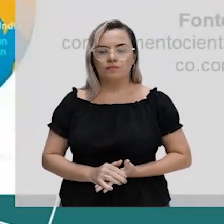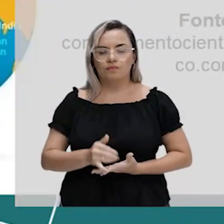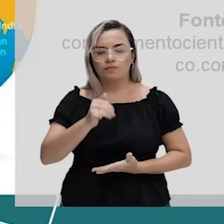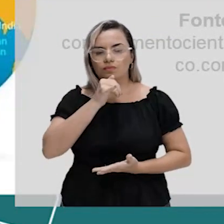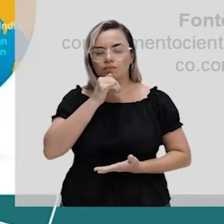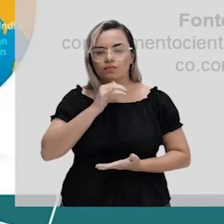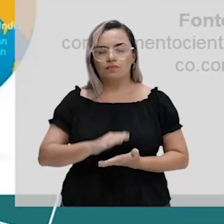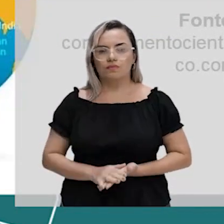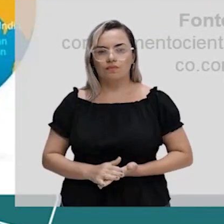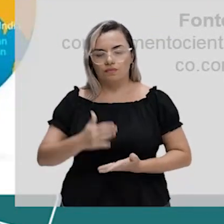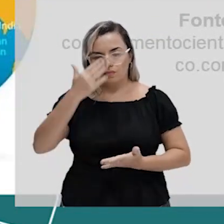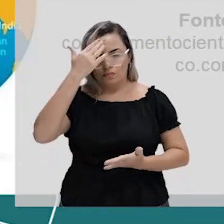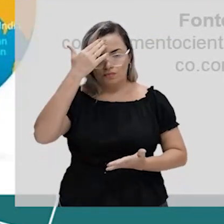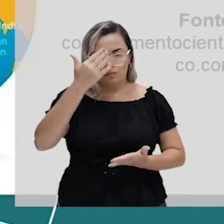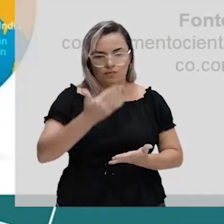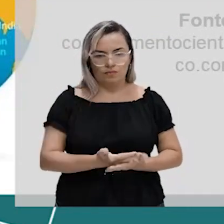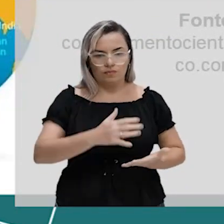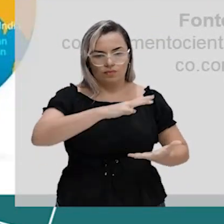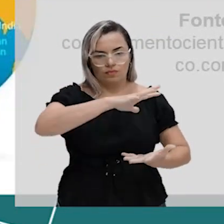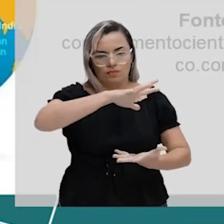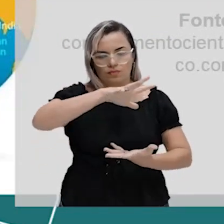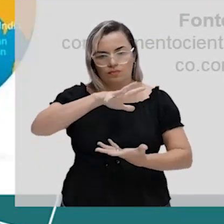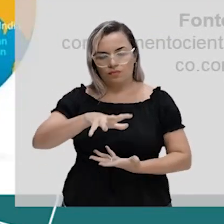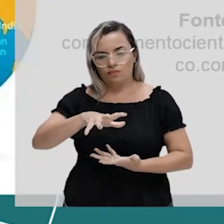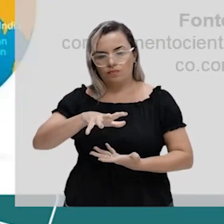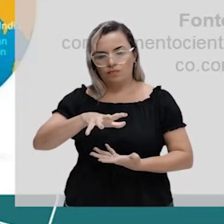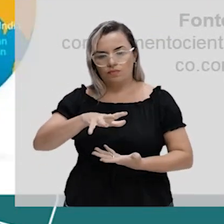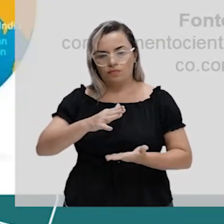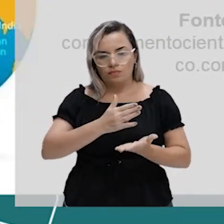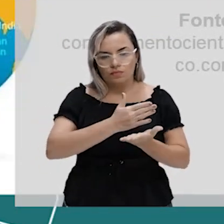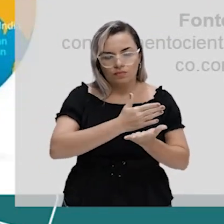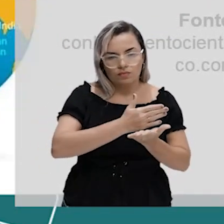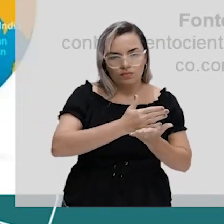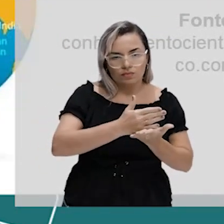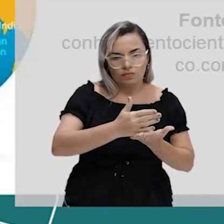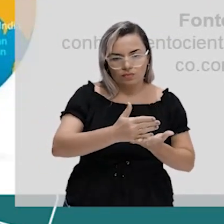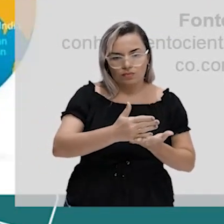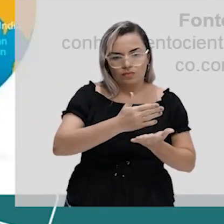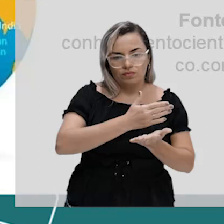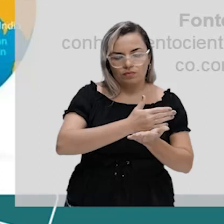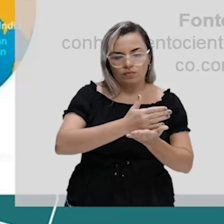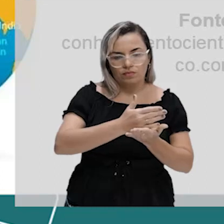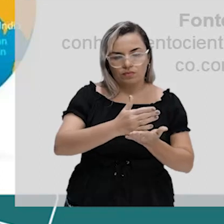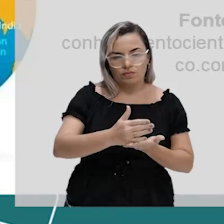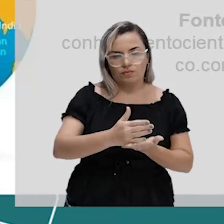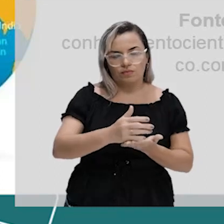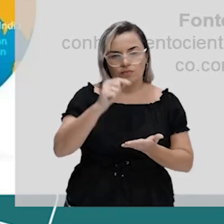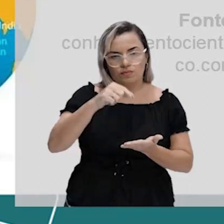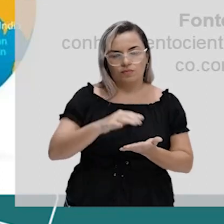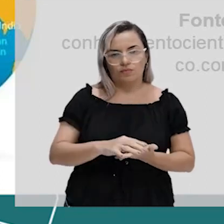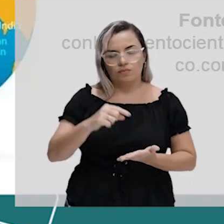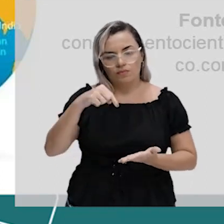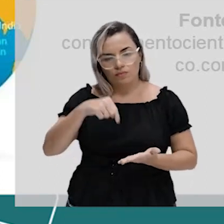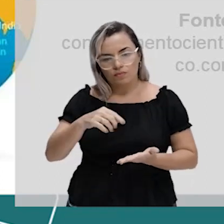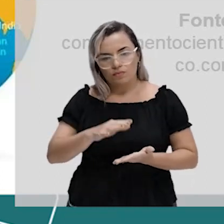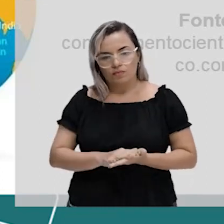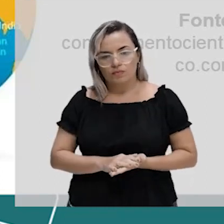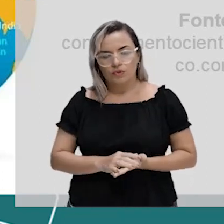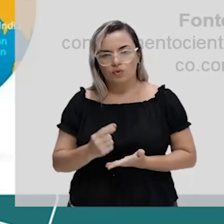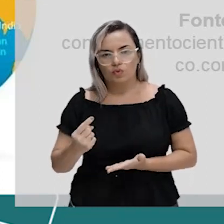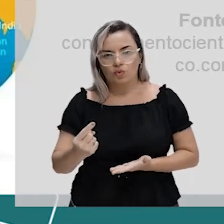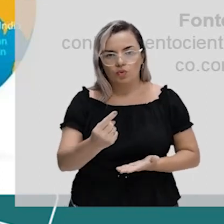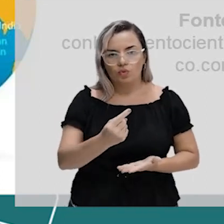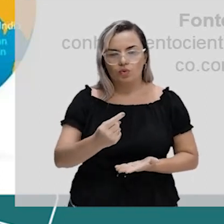é o que se acredita de como que era o planeta no início da sua existência. Um único